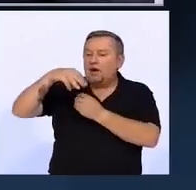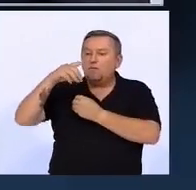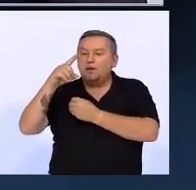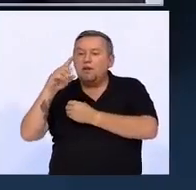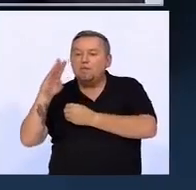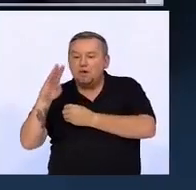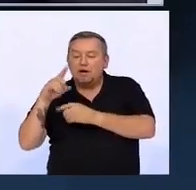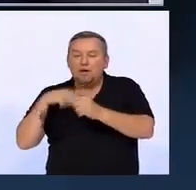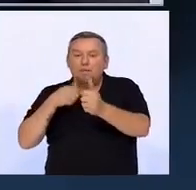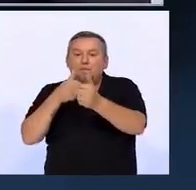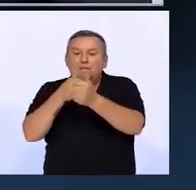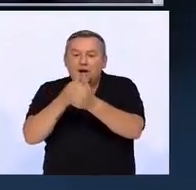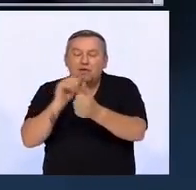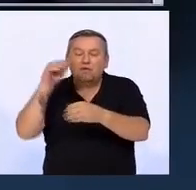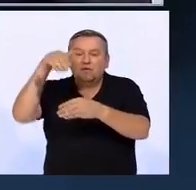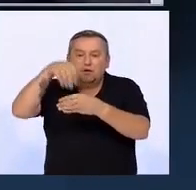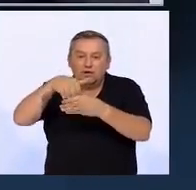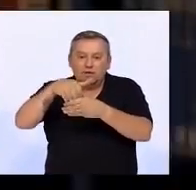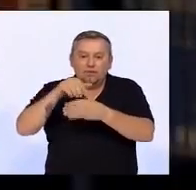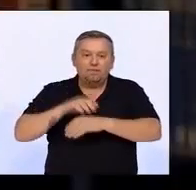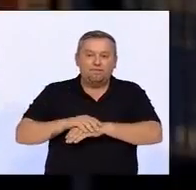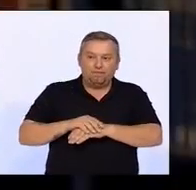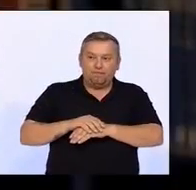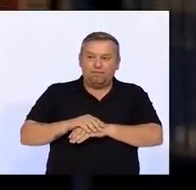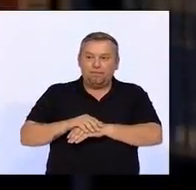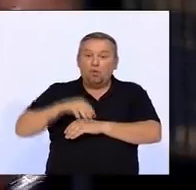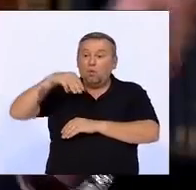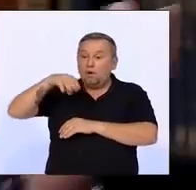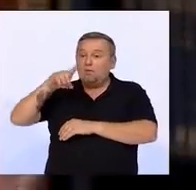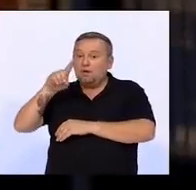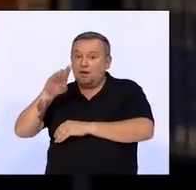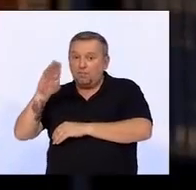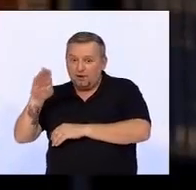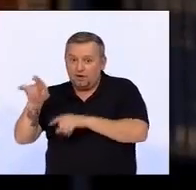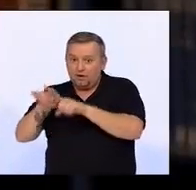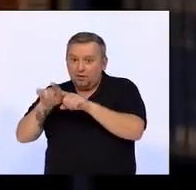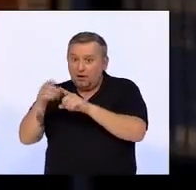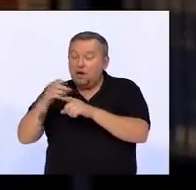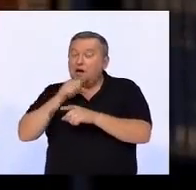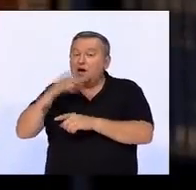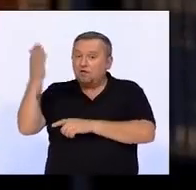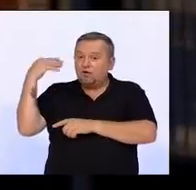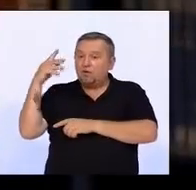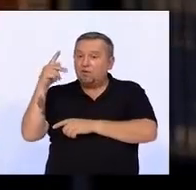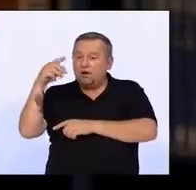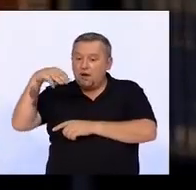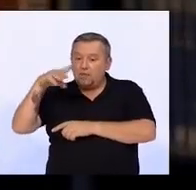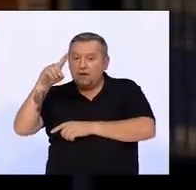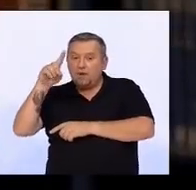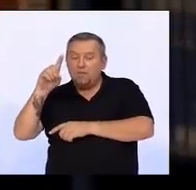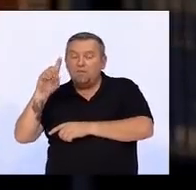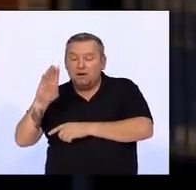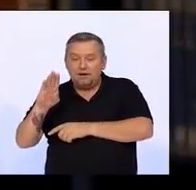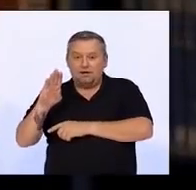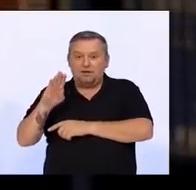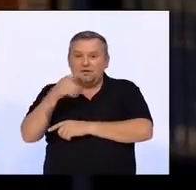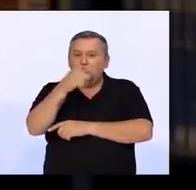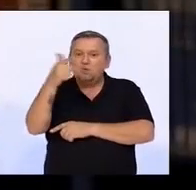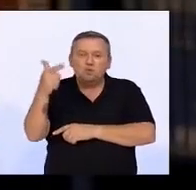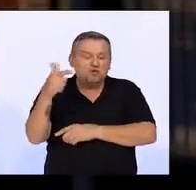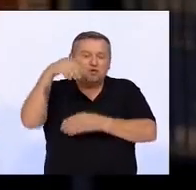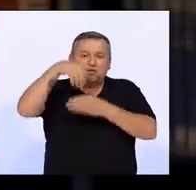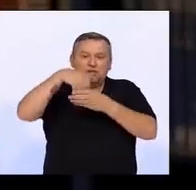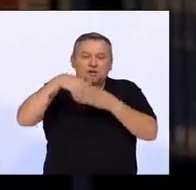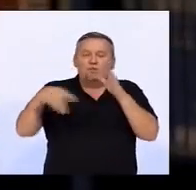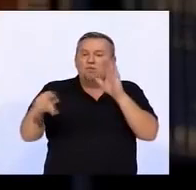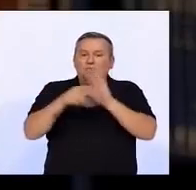reta final? Na verdade, o MDB e antigo PMDB cometeu muitos erros. Ao longo do tempo, não tinha uma candidatura